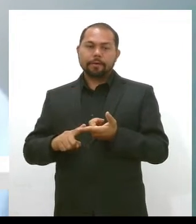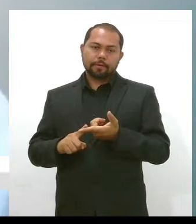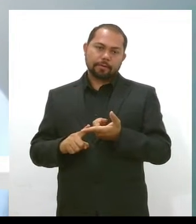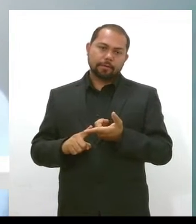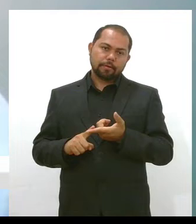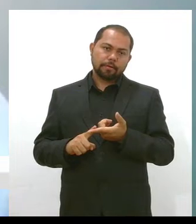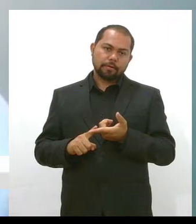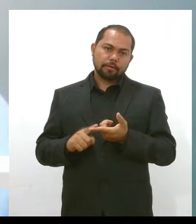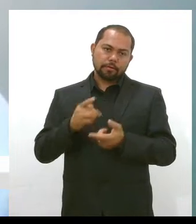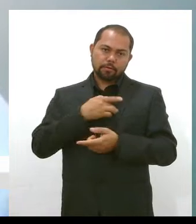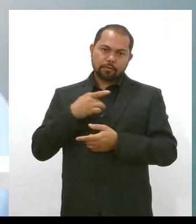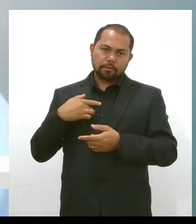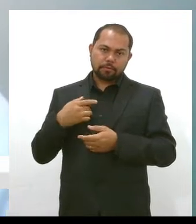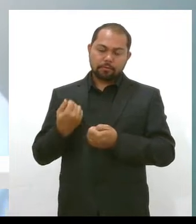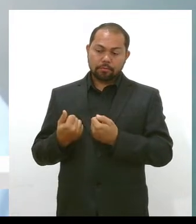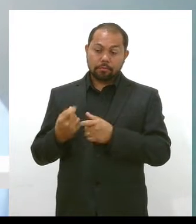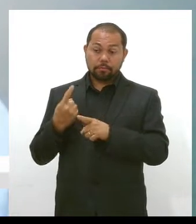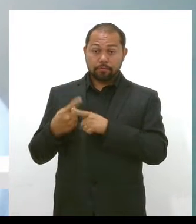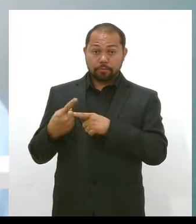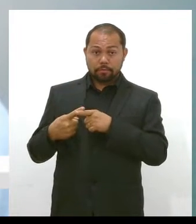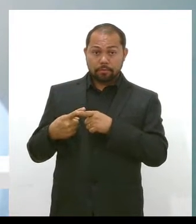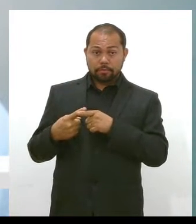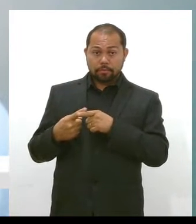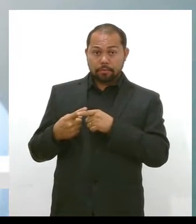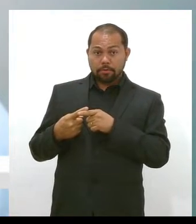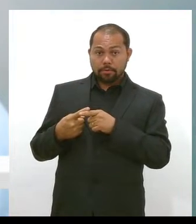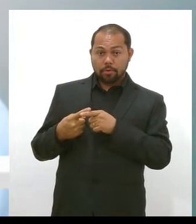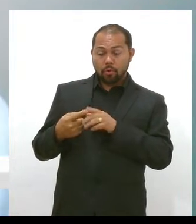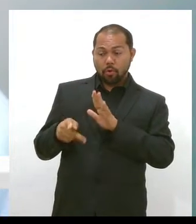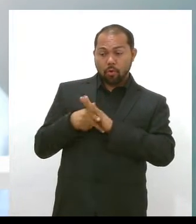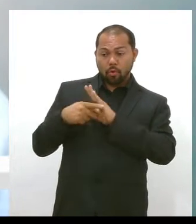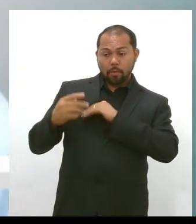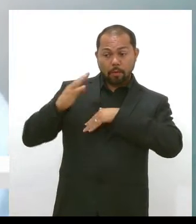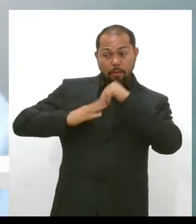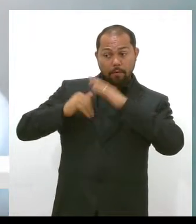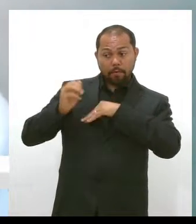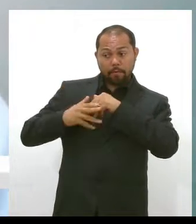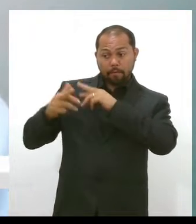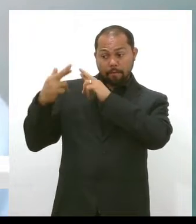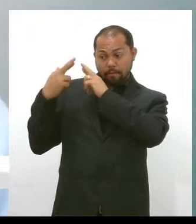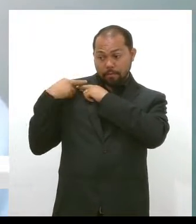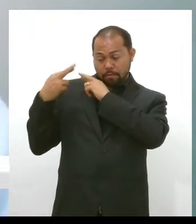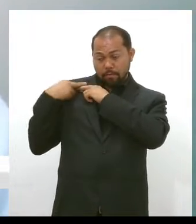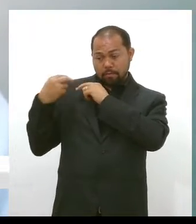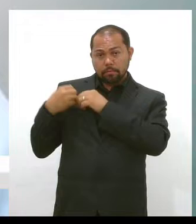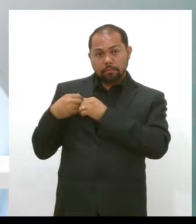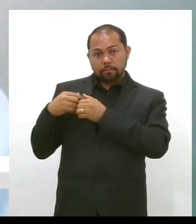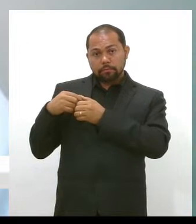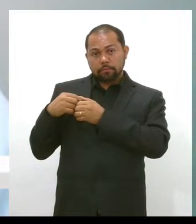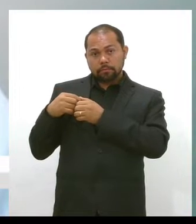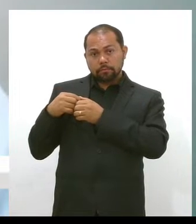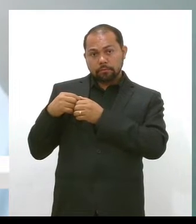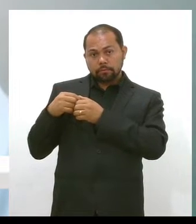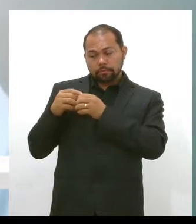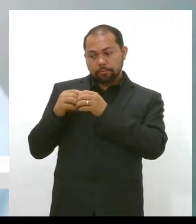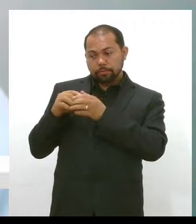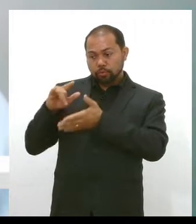porque o próprio profissional vai se responsabilizar pelo encaminhamento.